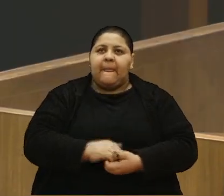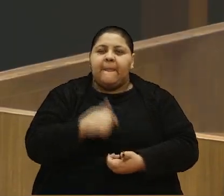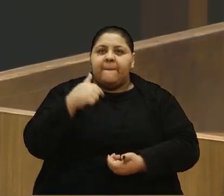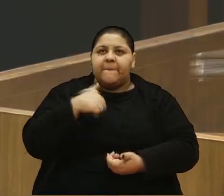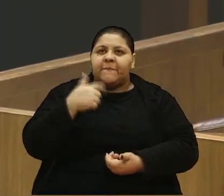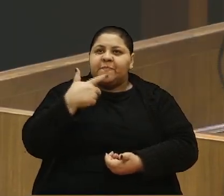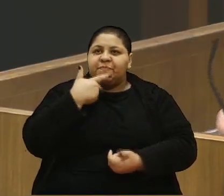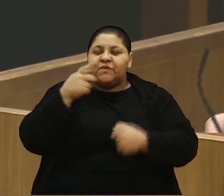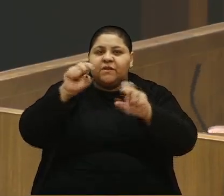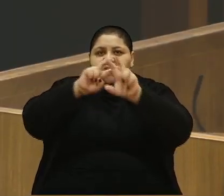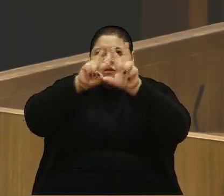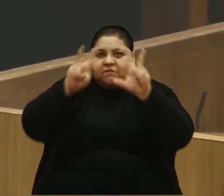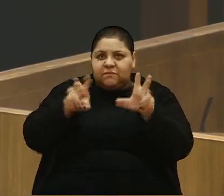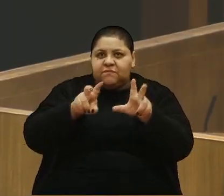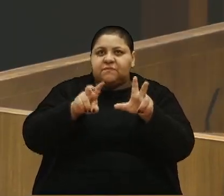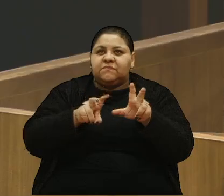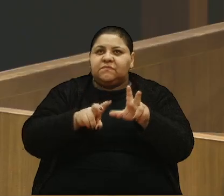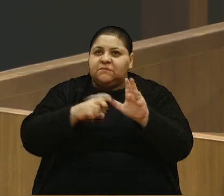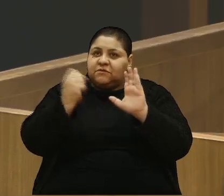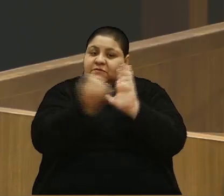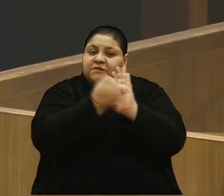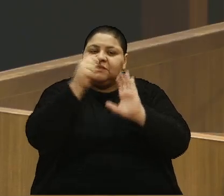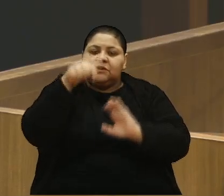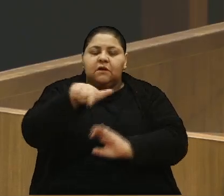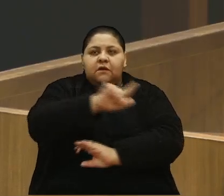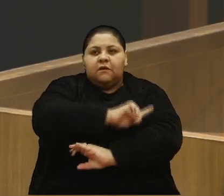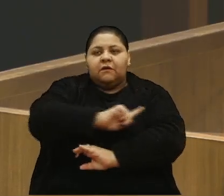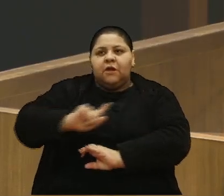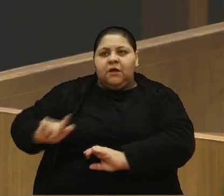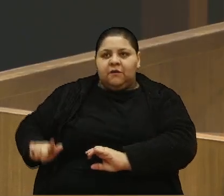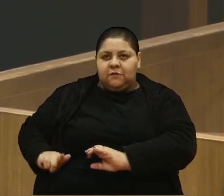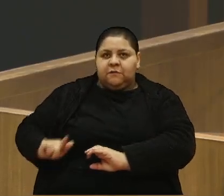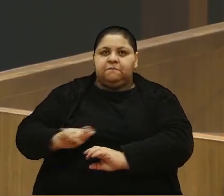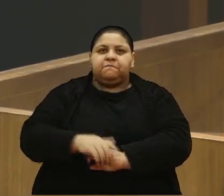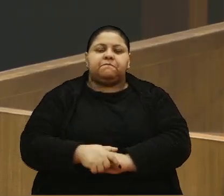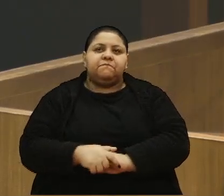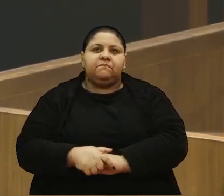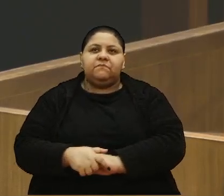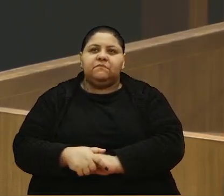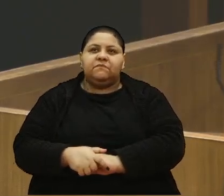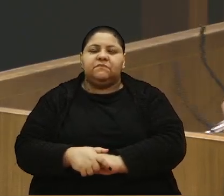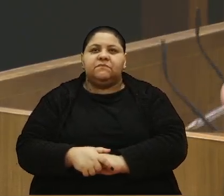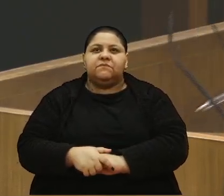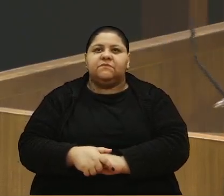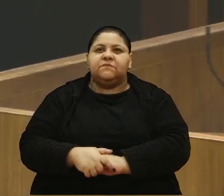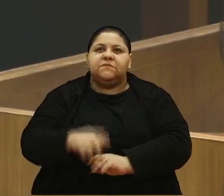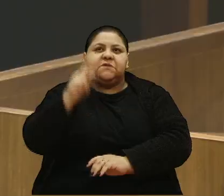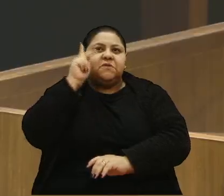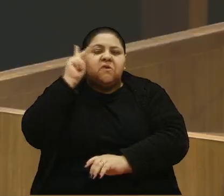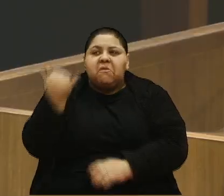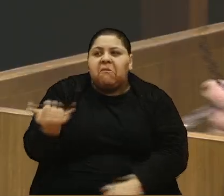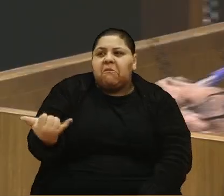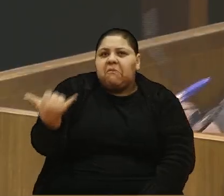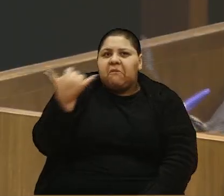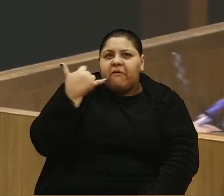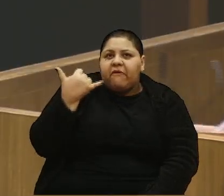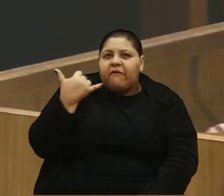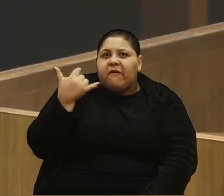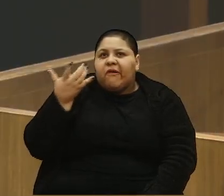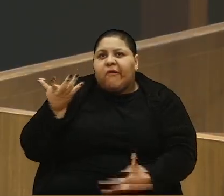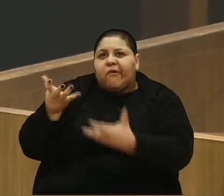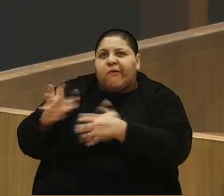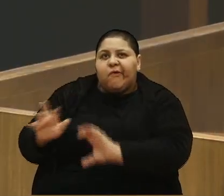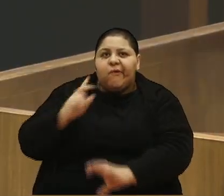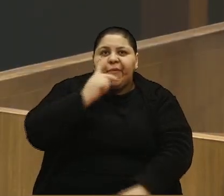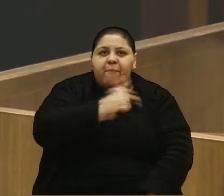um tema que talvez seja a marca deste governo. Aí o Libardi me questiona, mas o senhor foi contra a